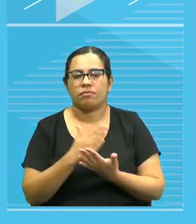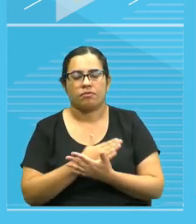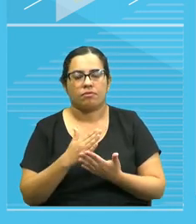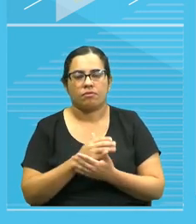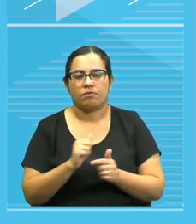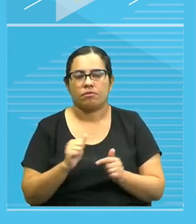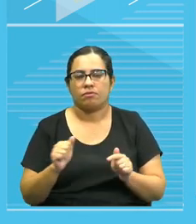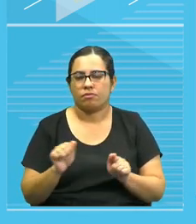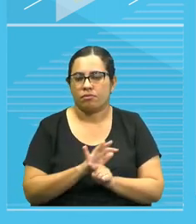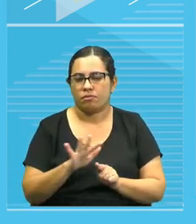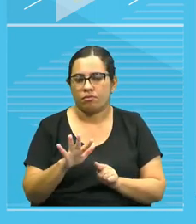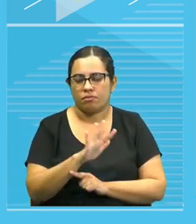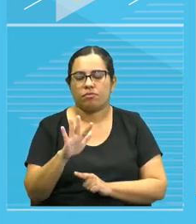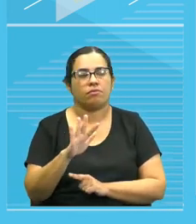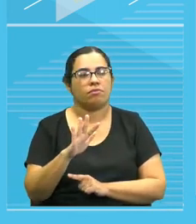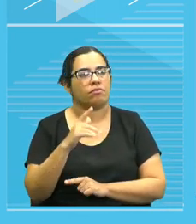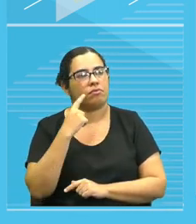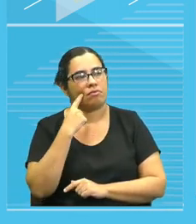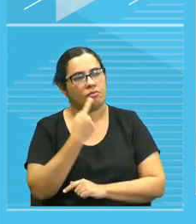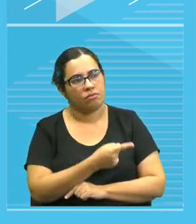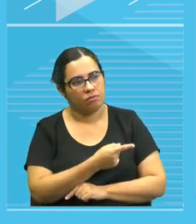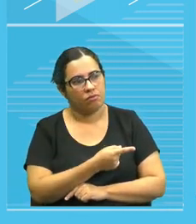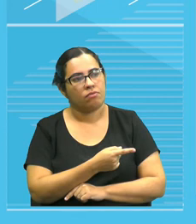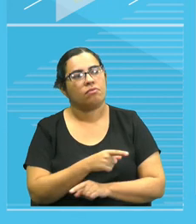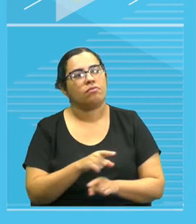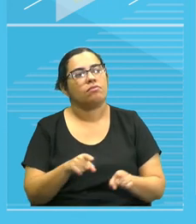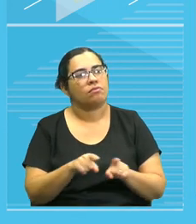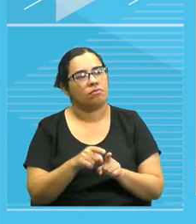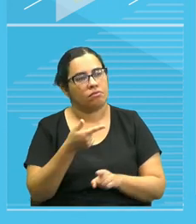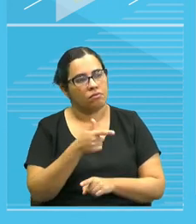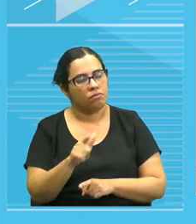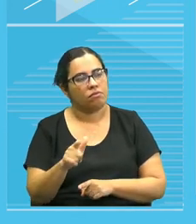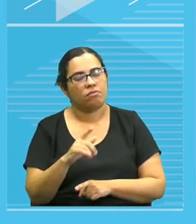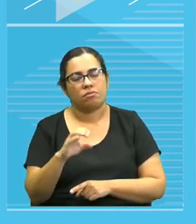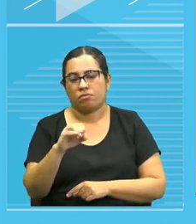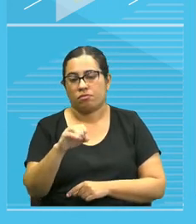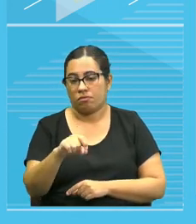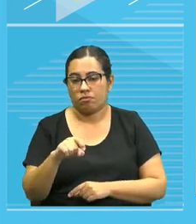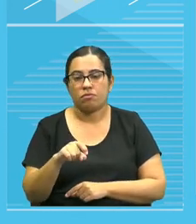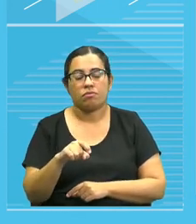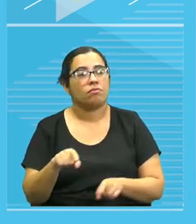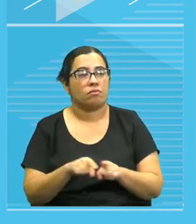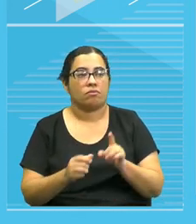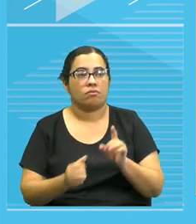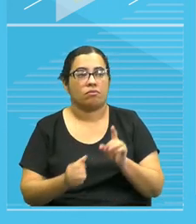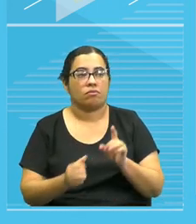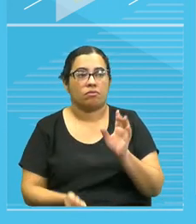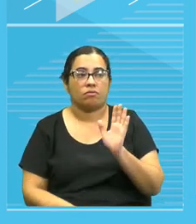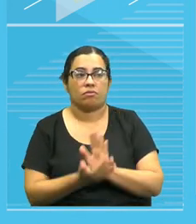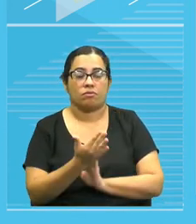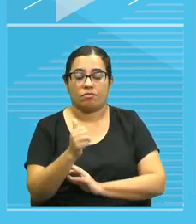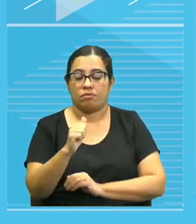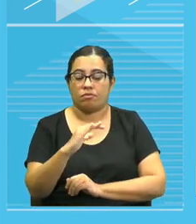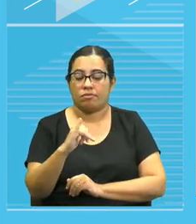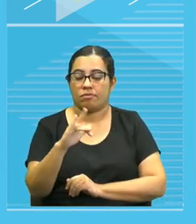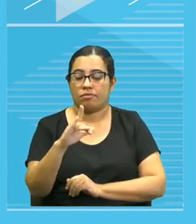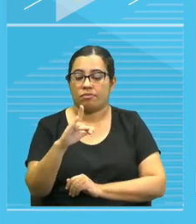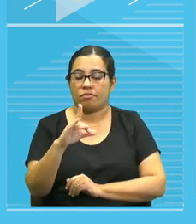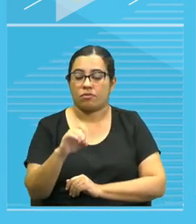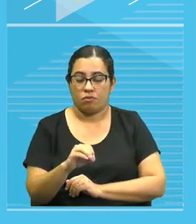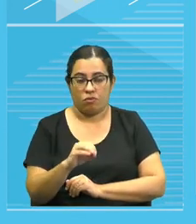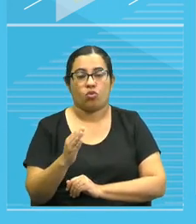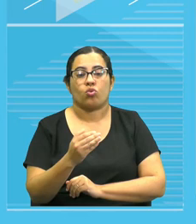o enxofre o gás oxigênio formando ácido sulfúrico também vai ter